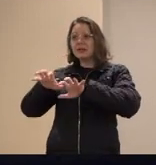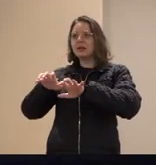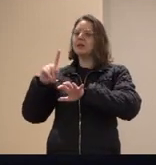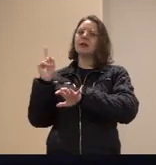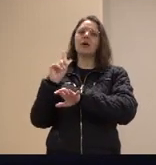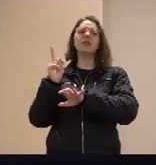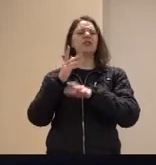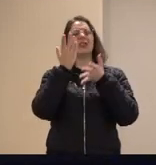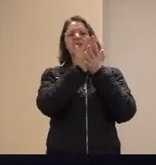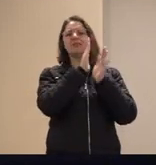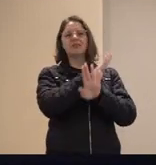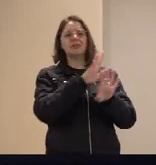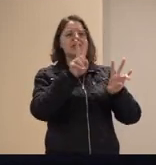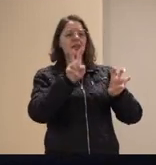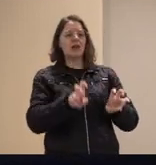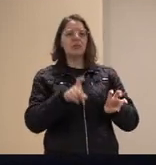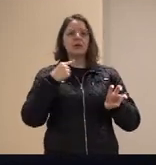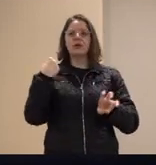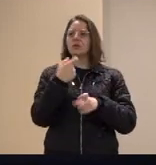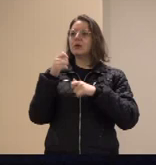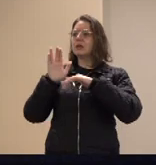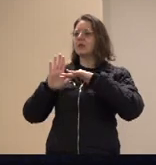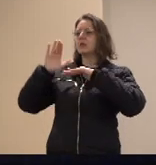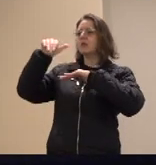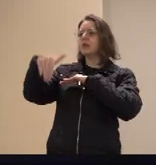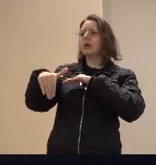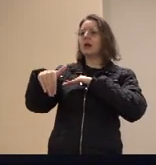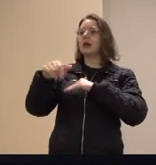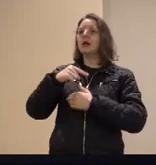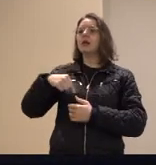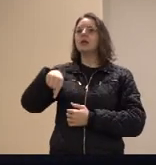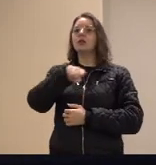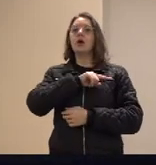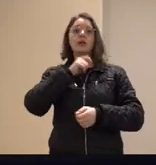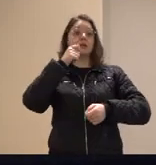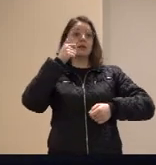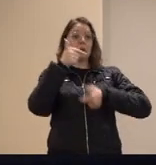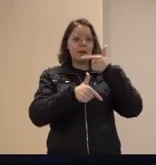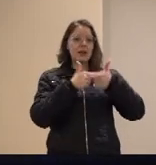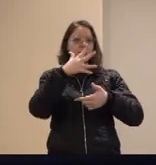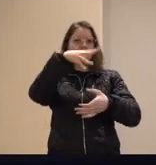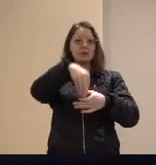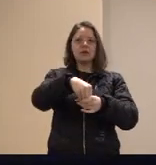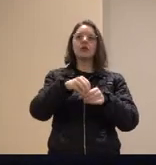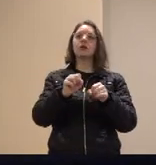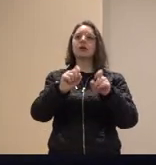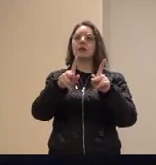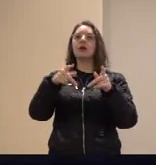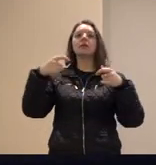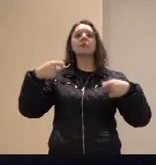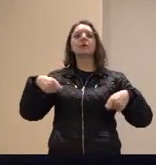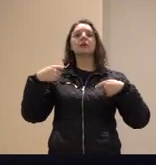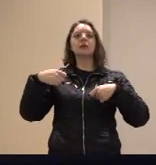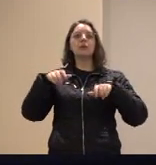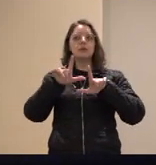além. Alguém falou aqui na mesa que nós somos atores. Sim, nós somos atores, mas precisamos estar na cena, não